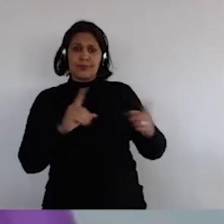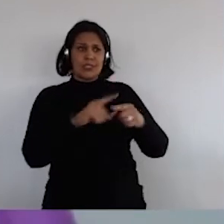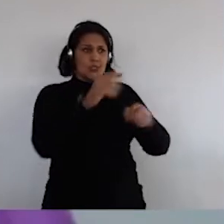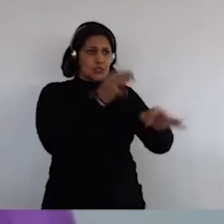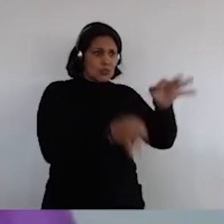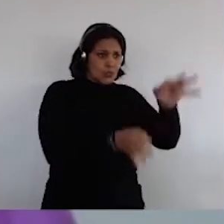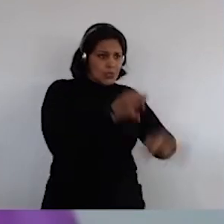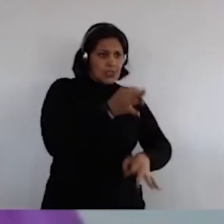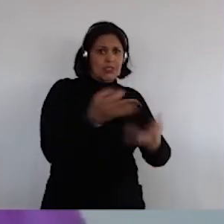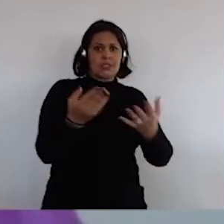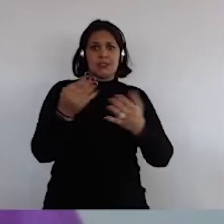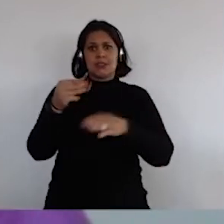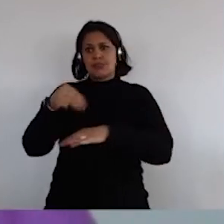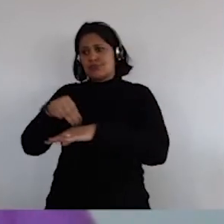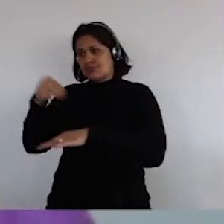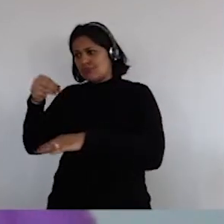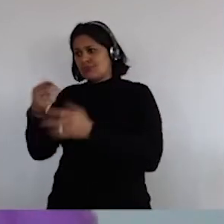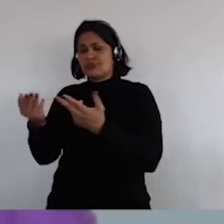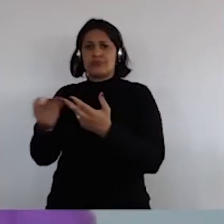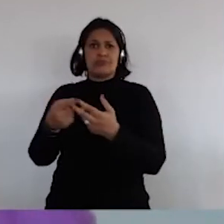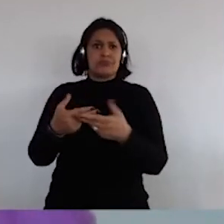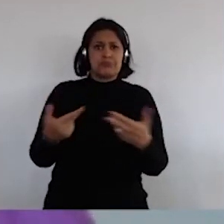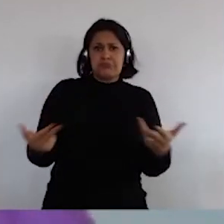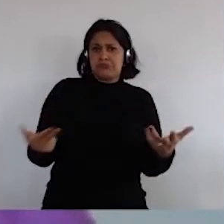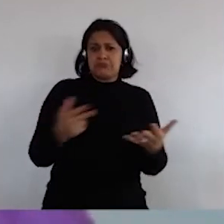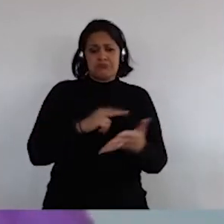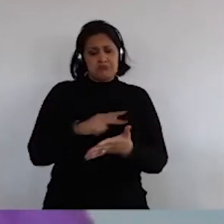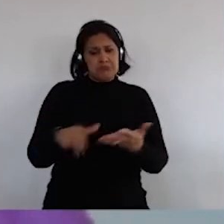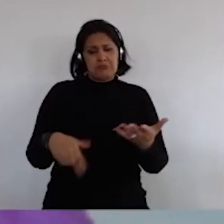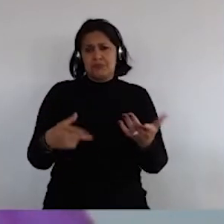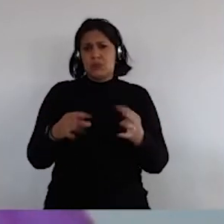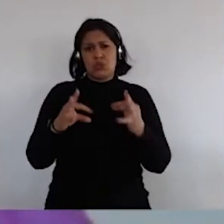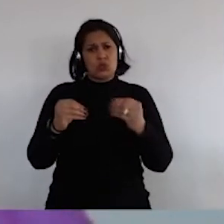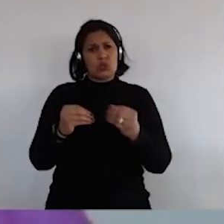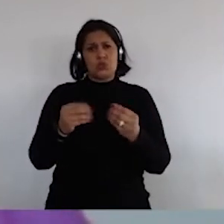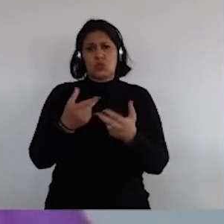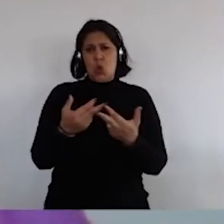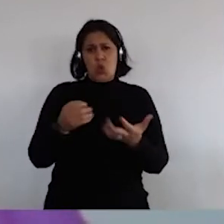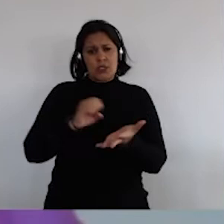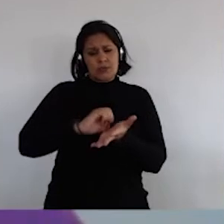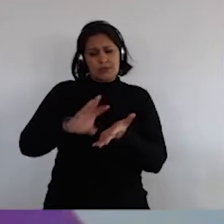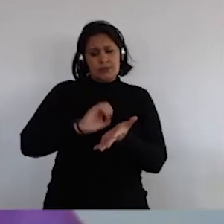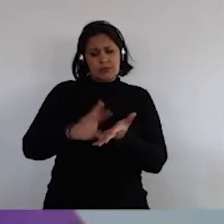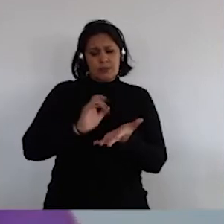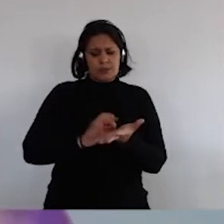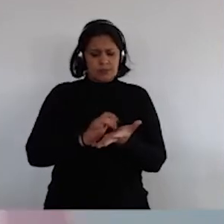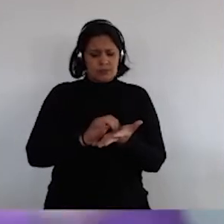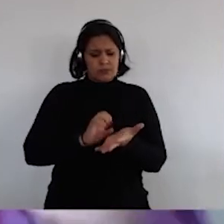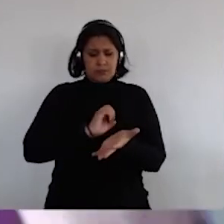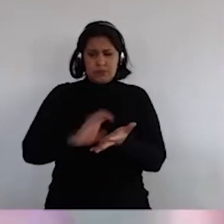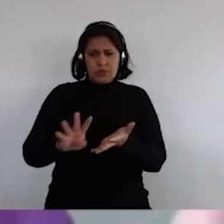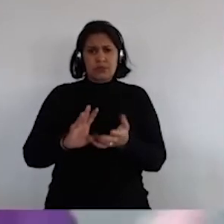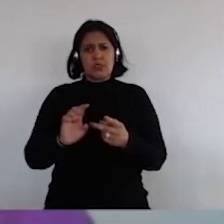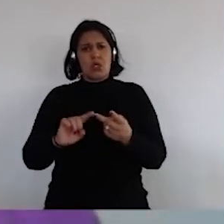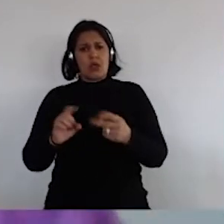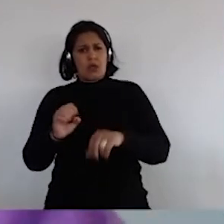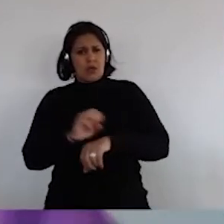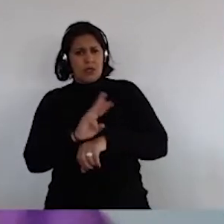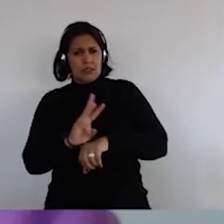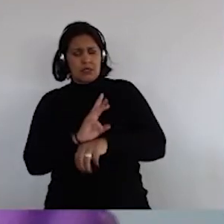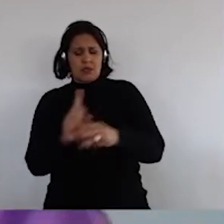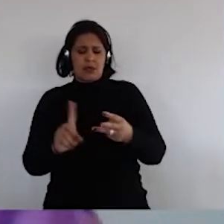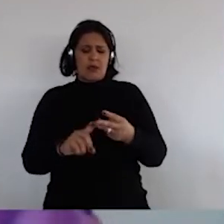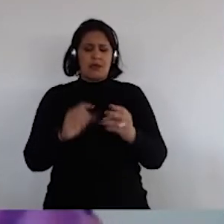servidor, com assessores, e comunicação de atos eletronicamente, por WhatsApp, por e-mail,